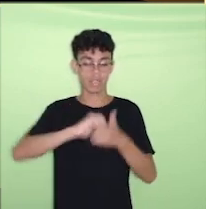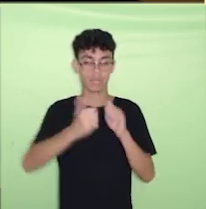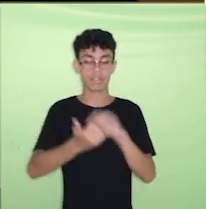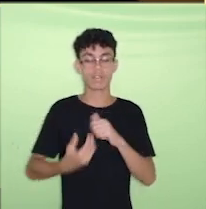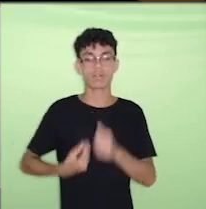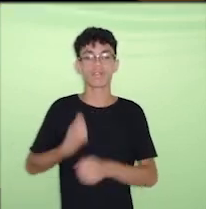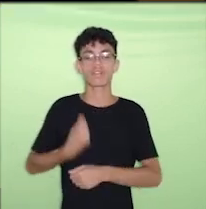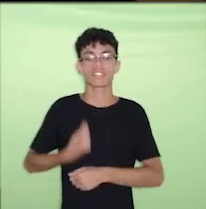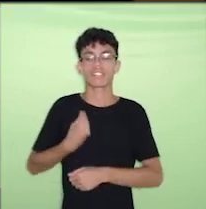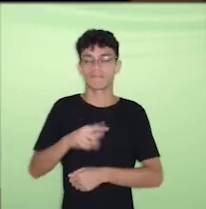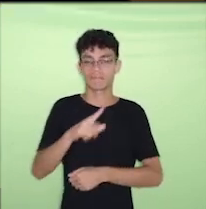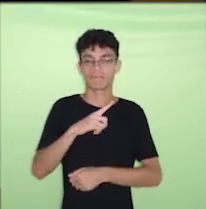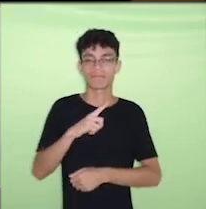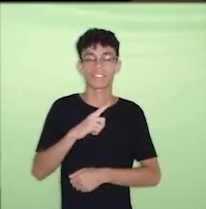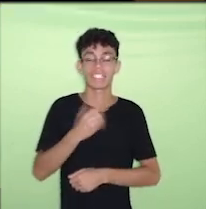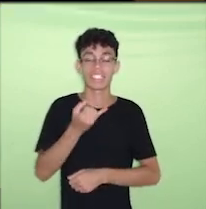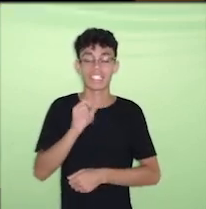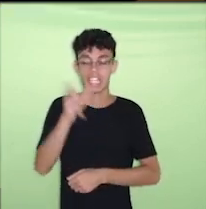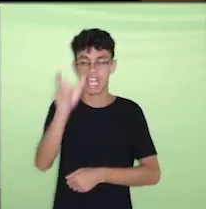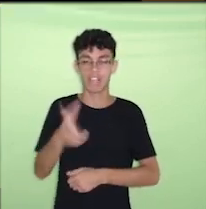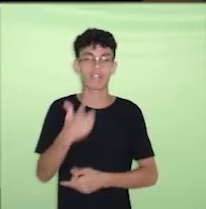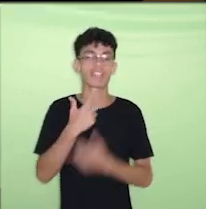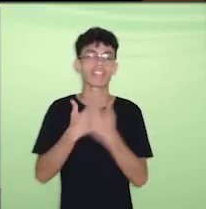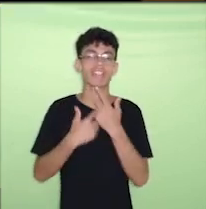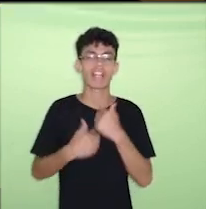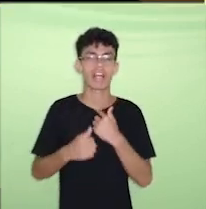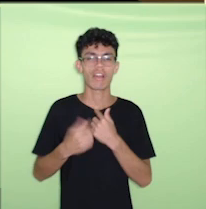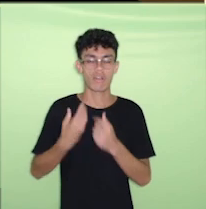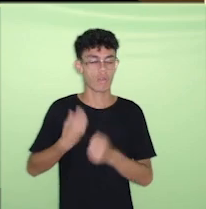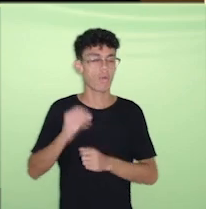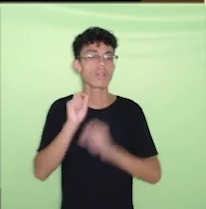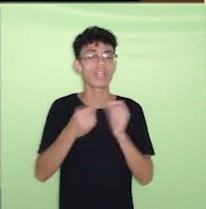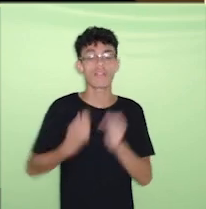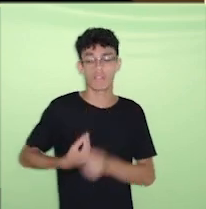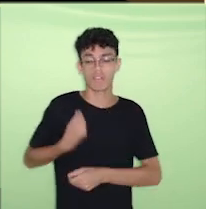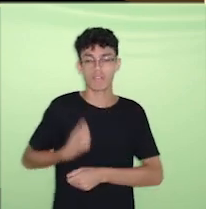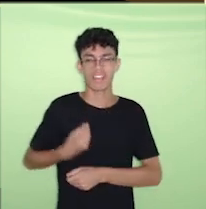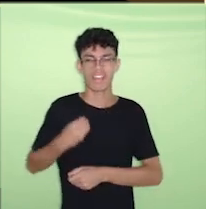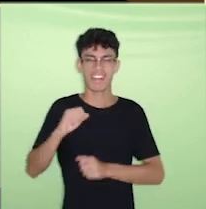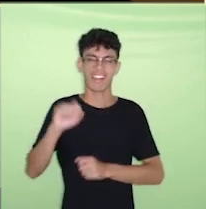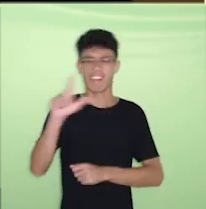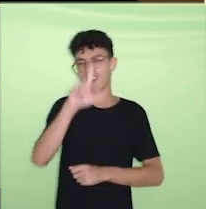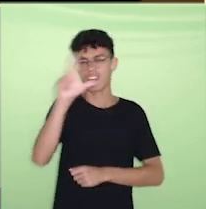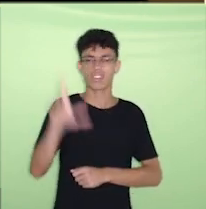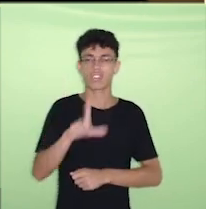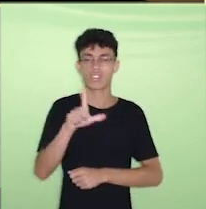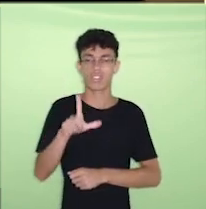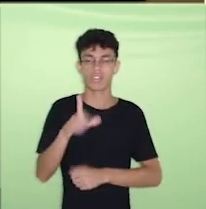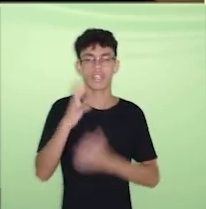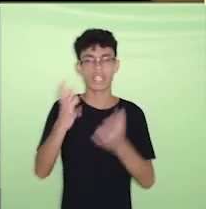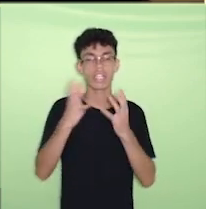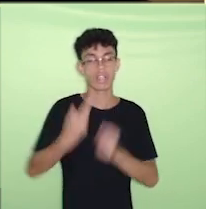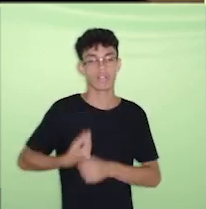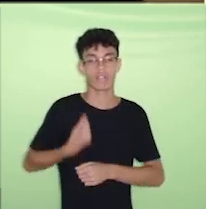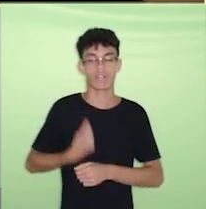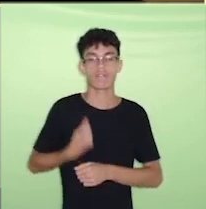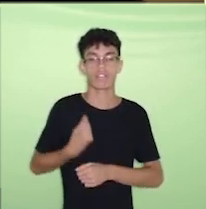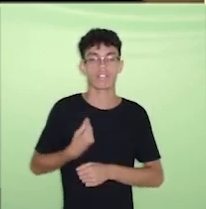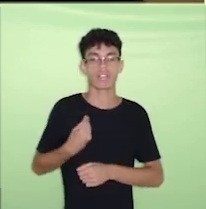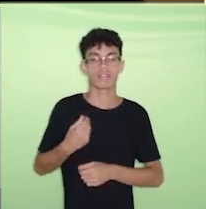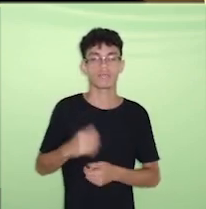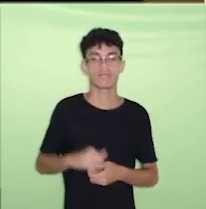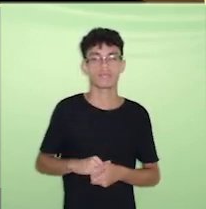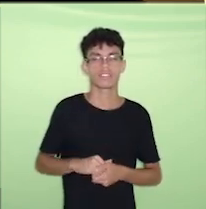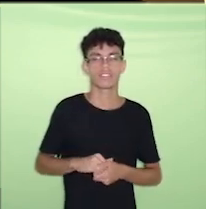sobreviver. E se ela não desejar? O que? Sobreviver? É claro que ela desejará sobreviver. De